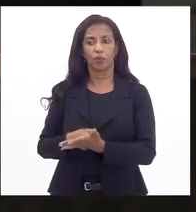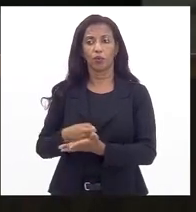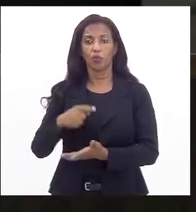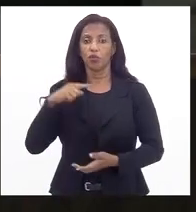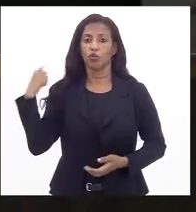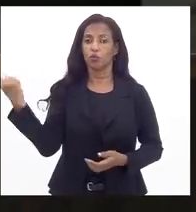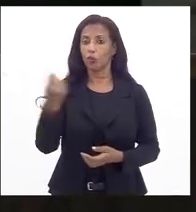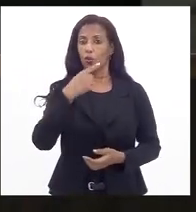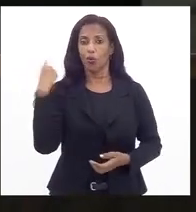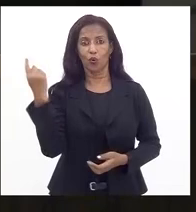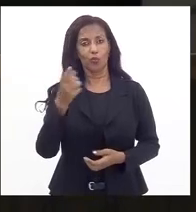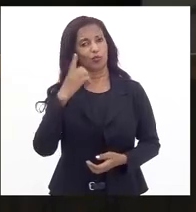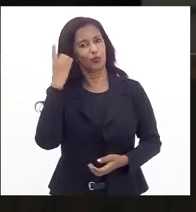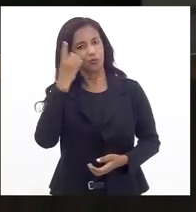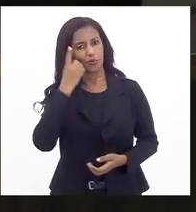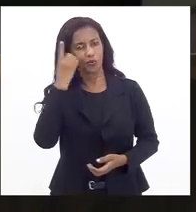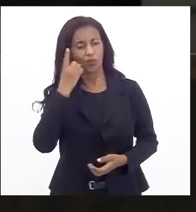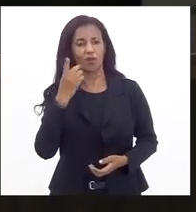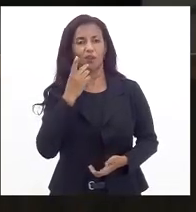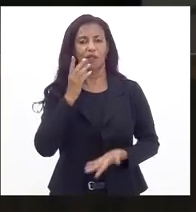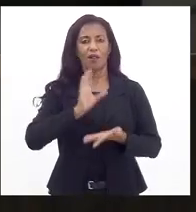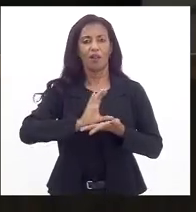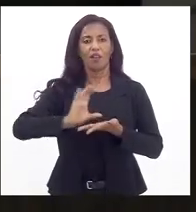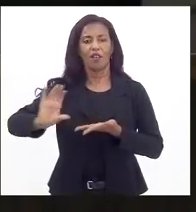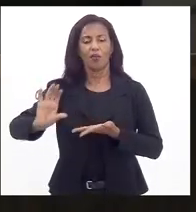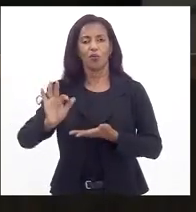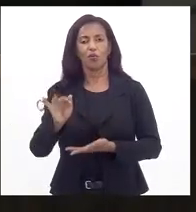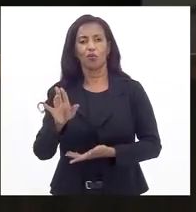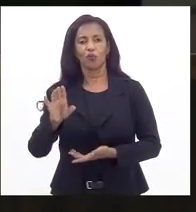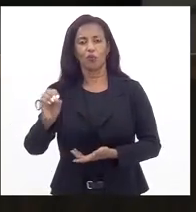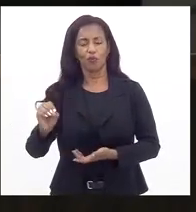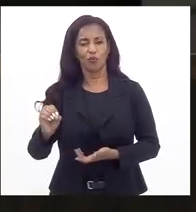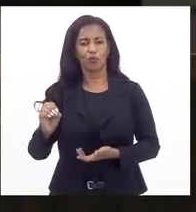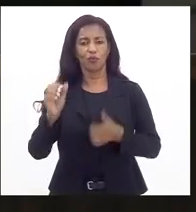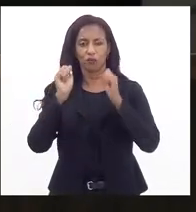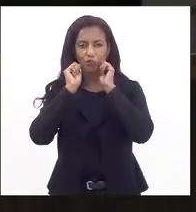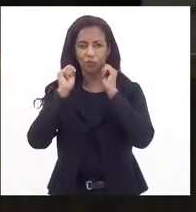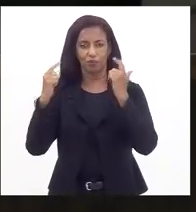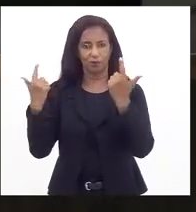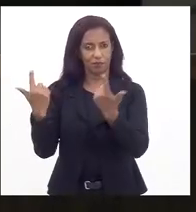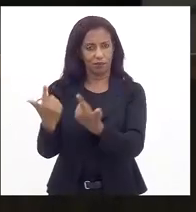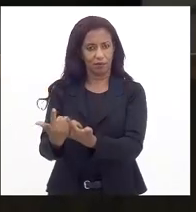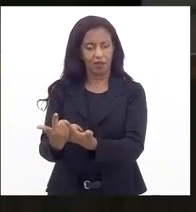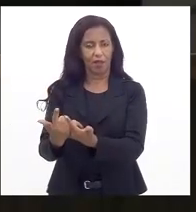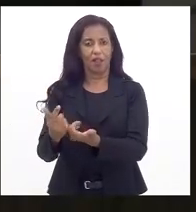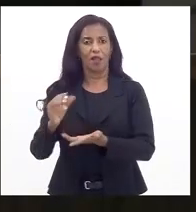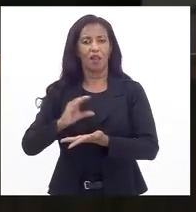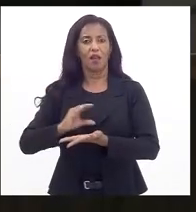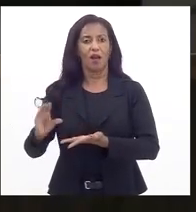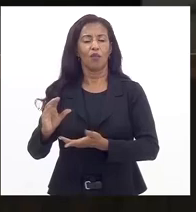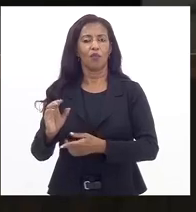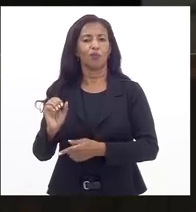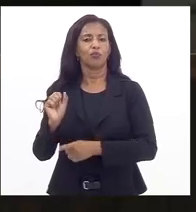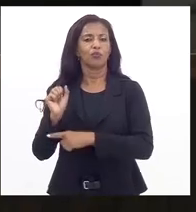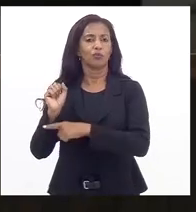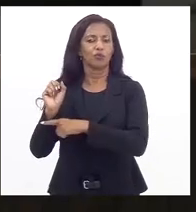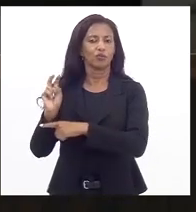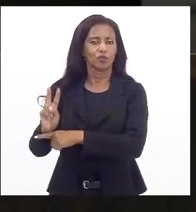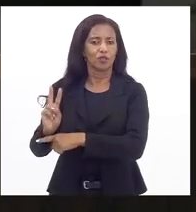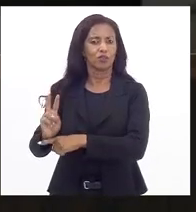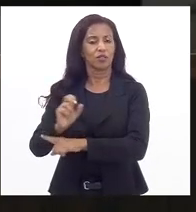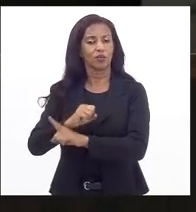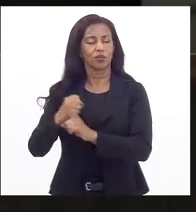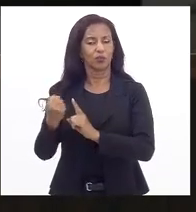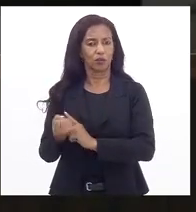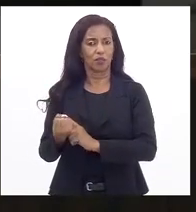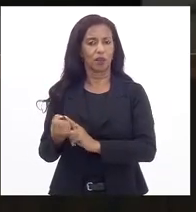dos deputados que destina recursos do fundo especial da Assembleia Legislativa do Estado do Rio de Janeiro ao Fundo Municipal de assistência social do